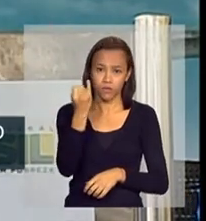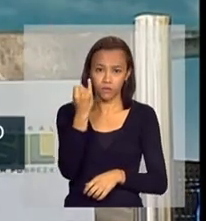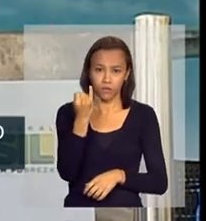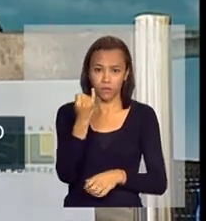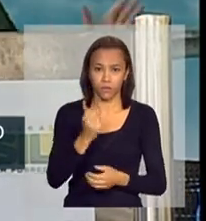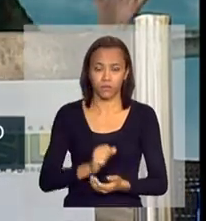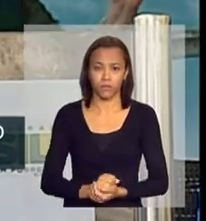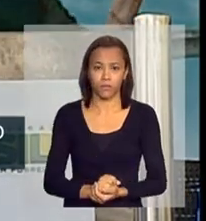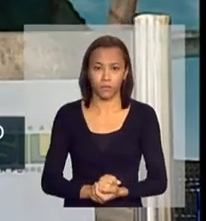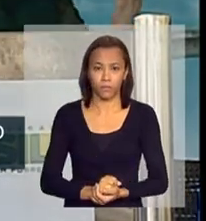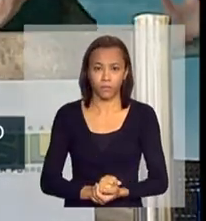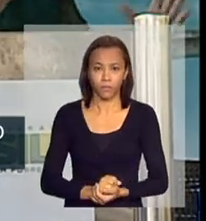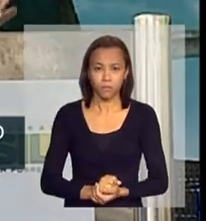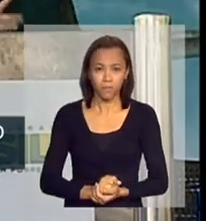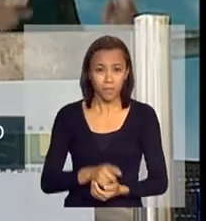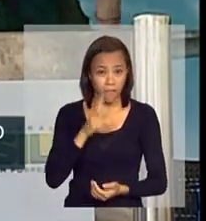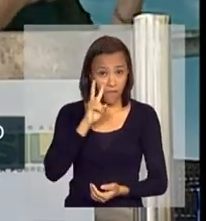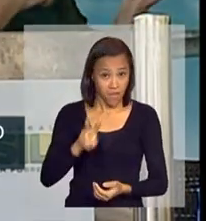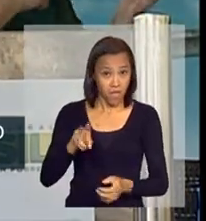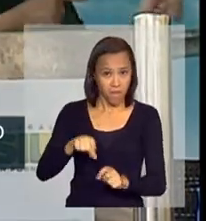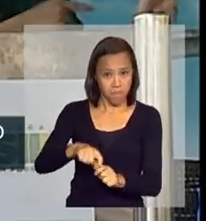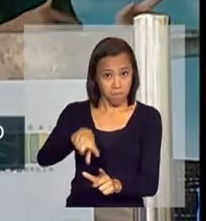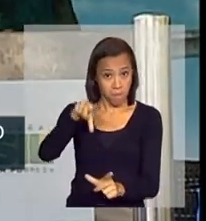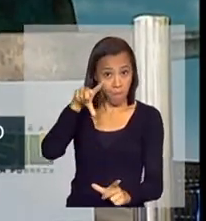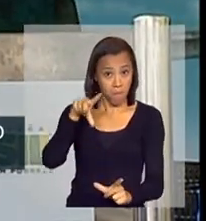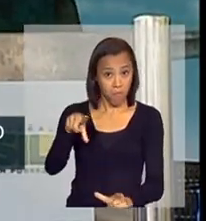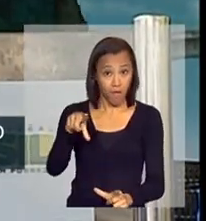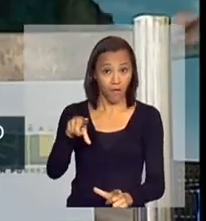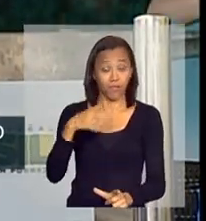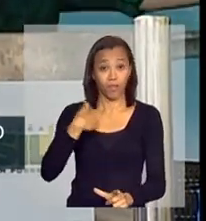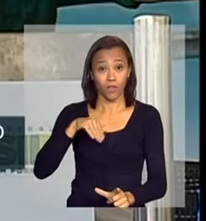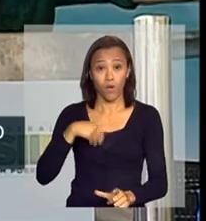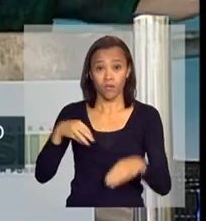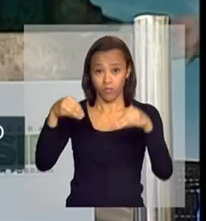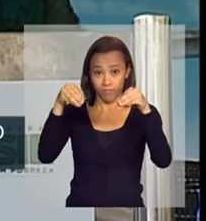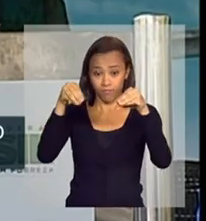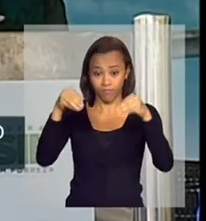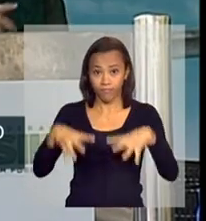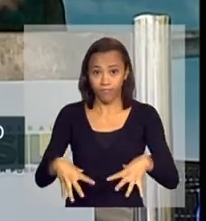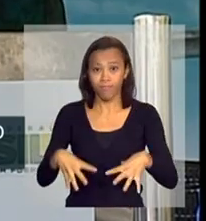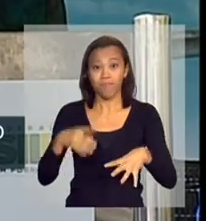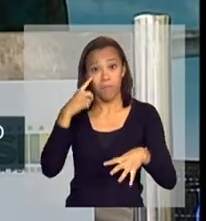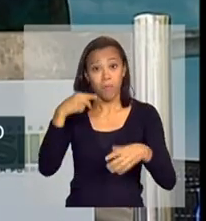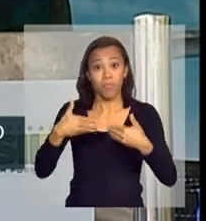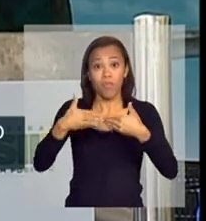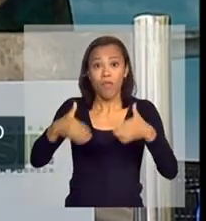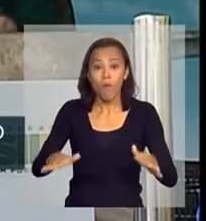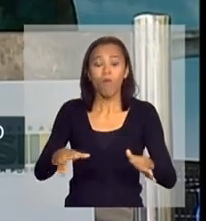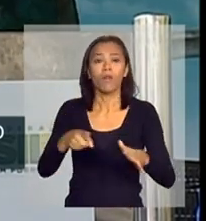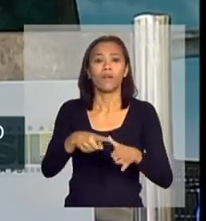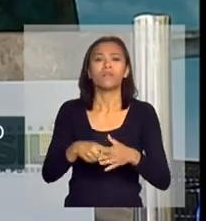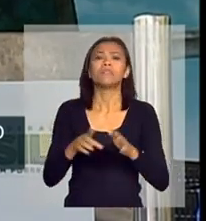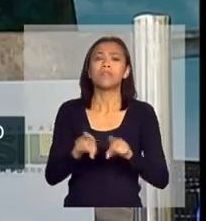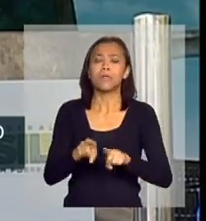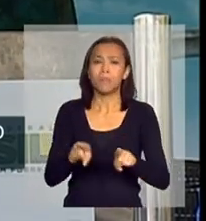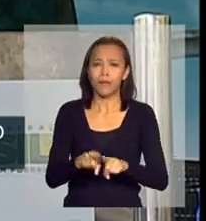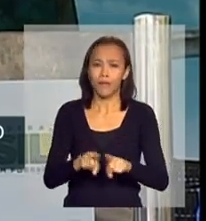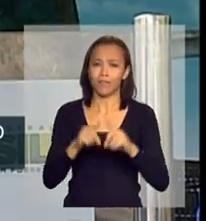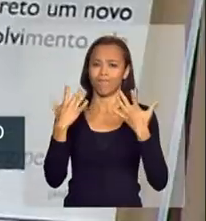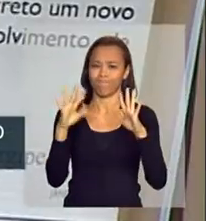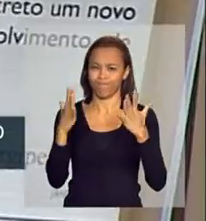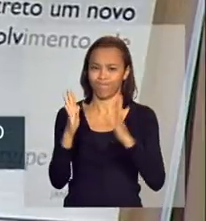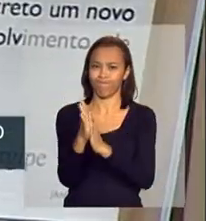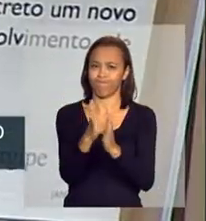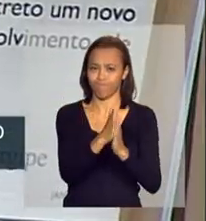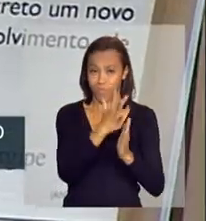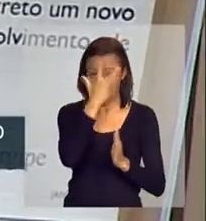aquela placa que nós ali estamos inaugurando, homenageando os